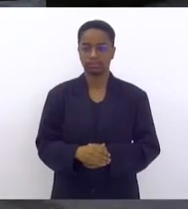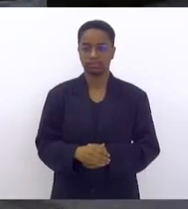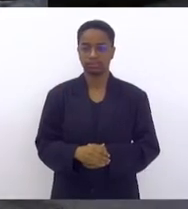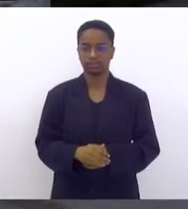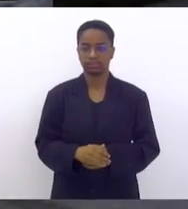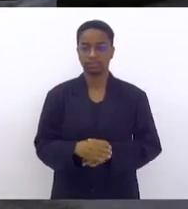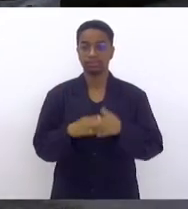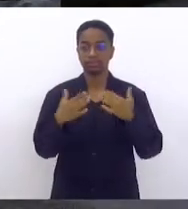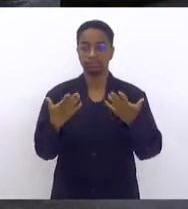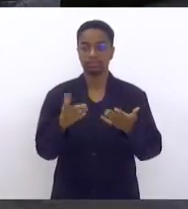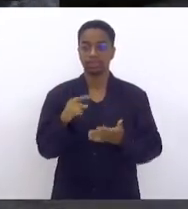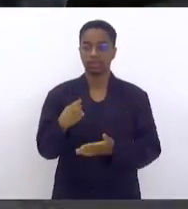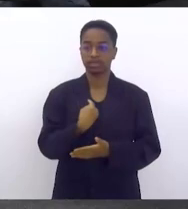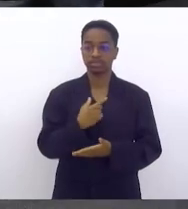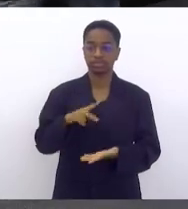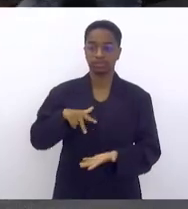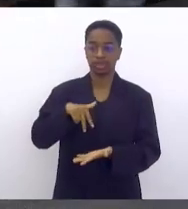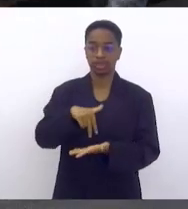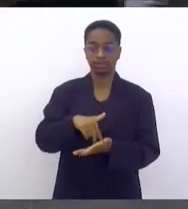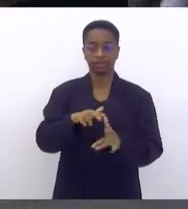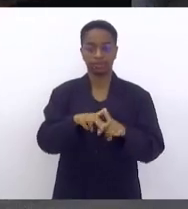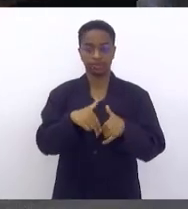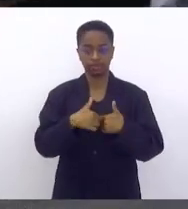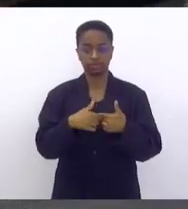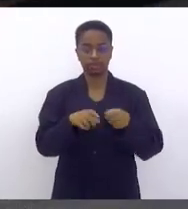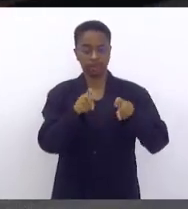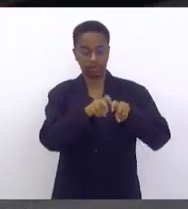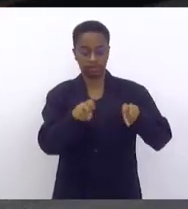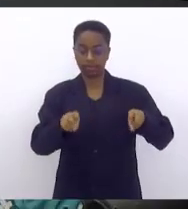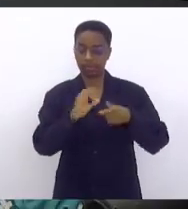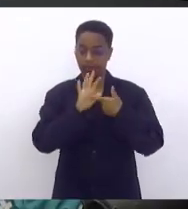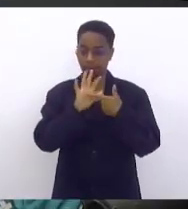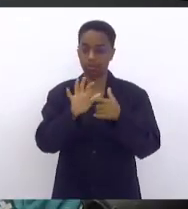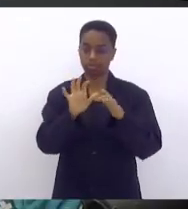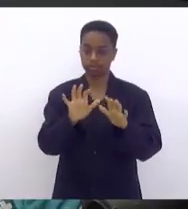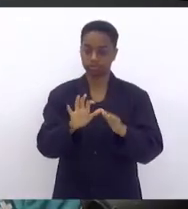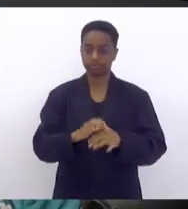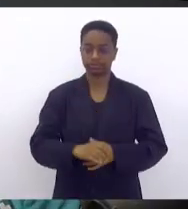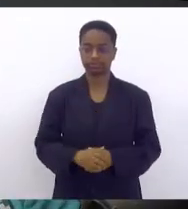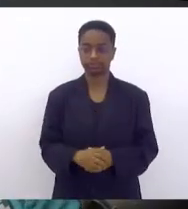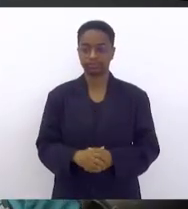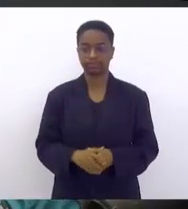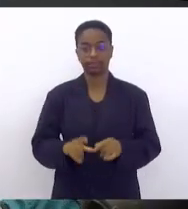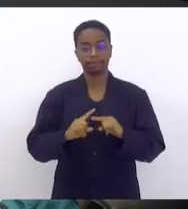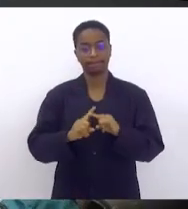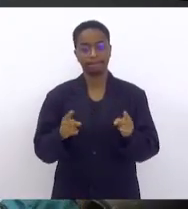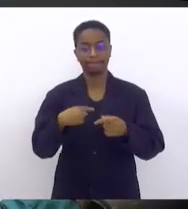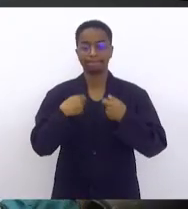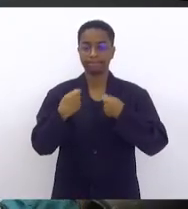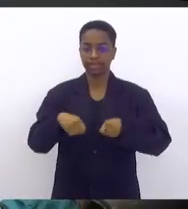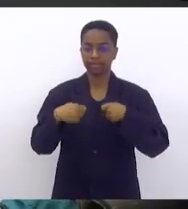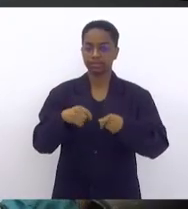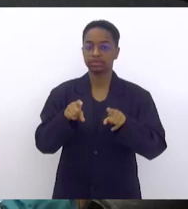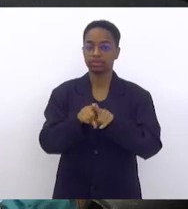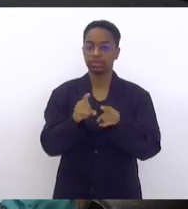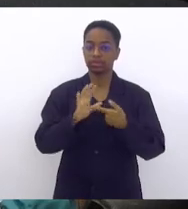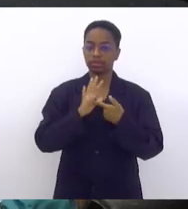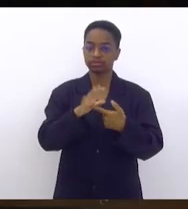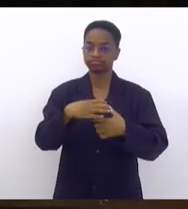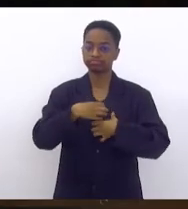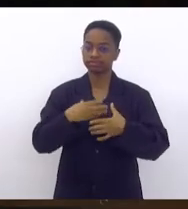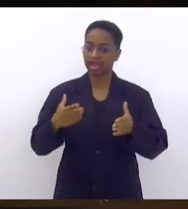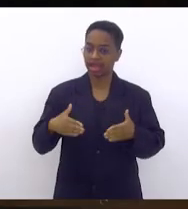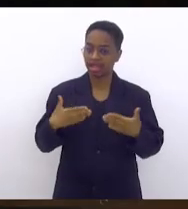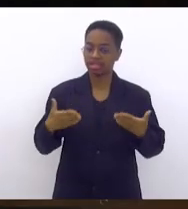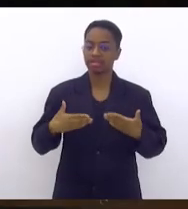e a gente está aqui exatamente para isso. A composição dessa mesa mostra isso. Mas eu, assim, preciso também externar a minha alegria